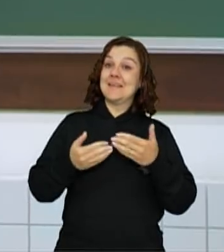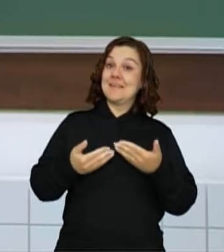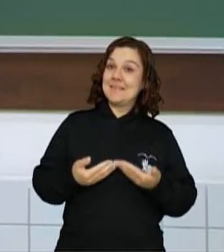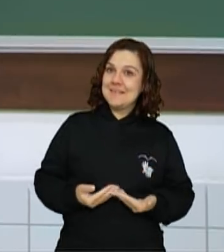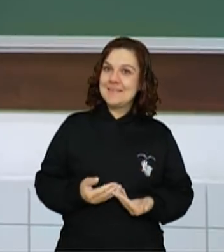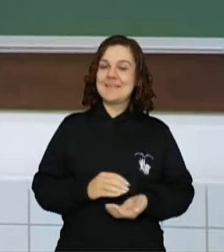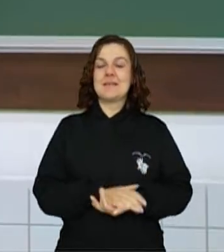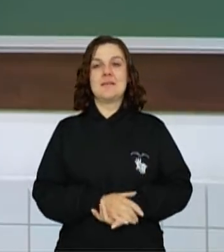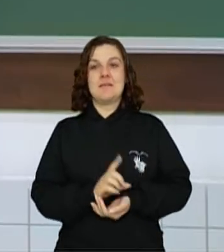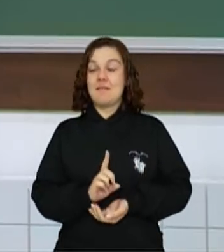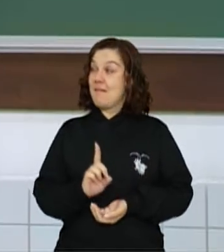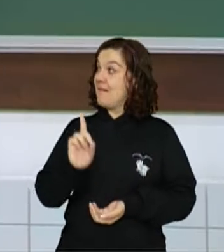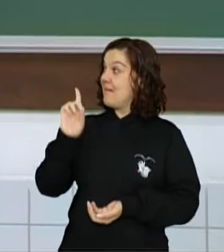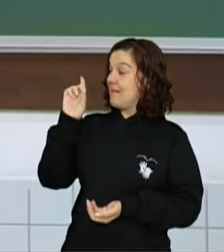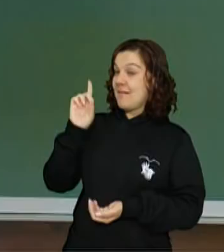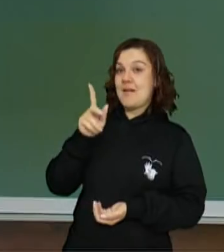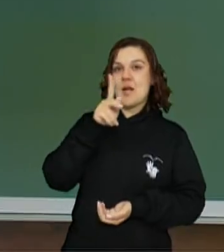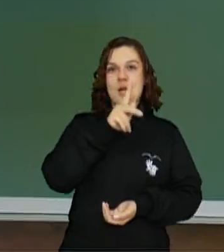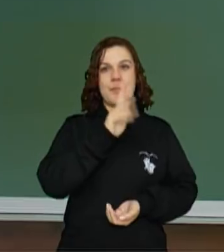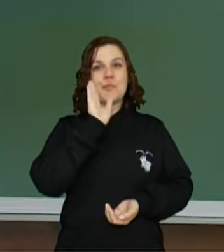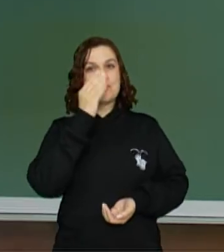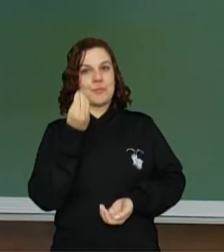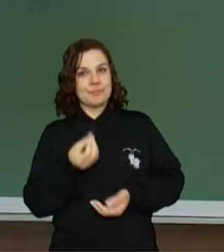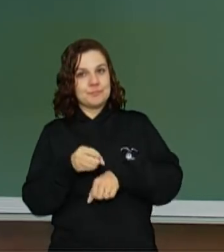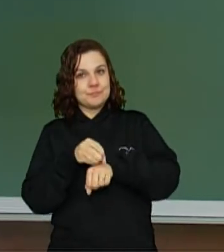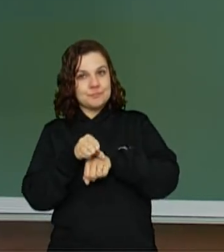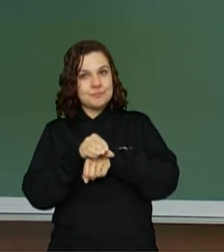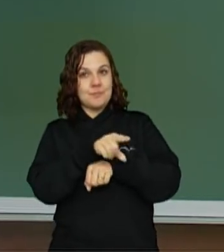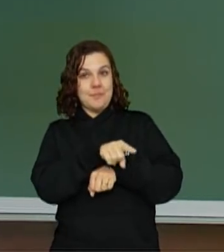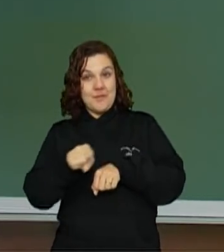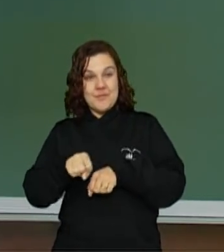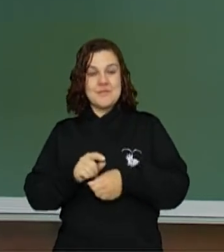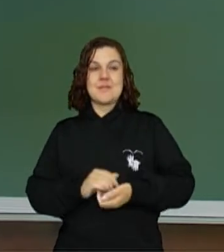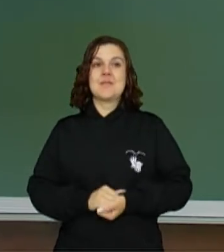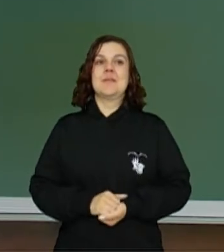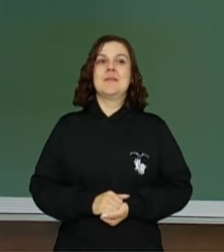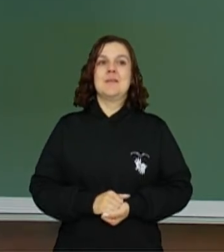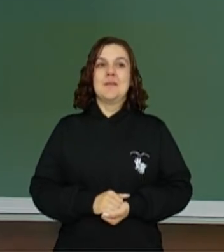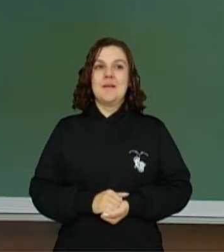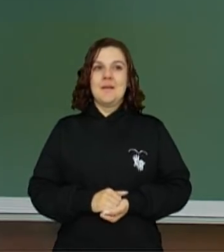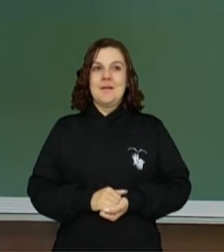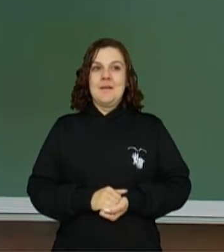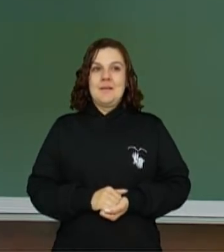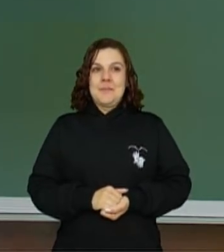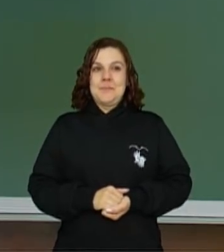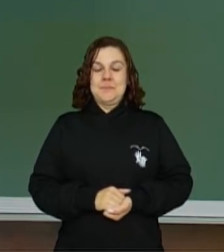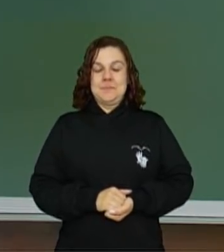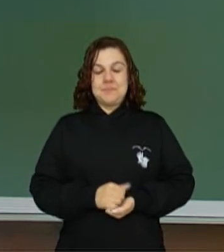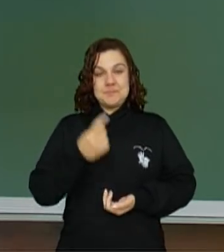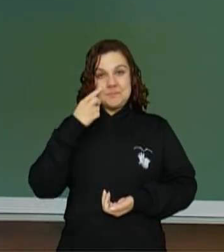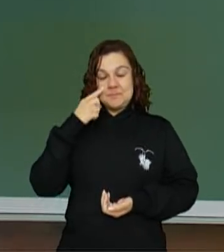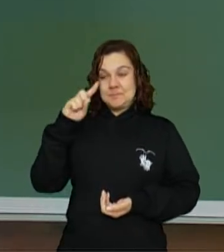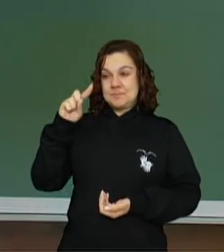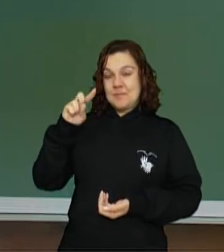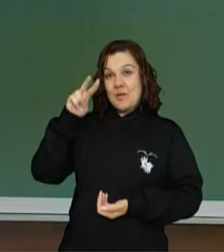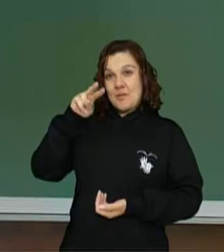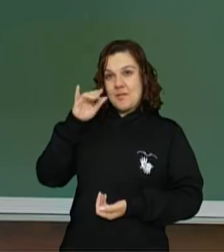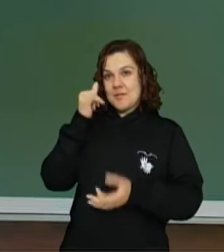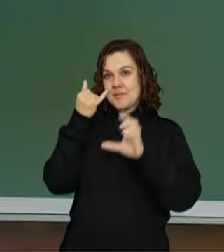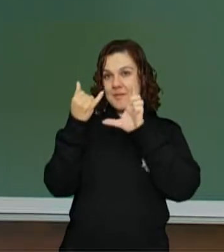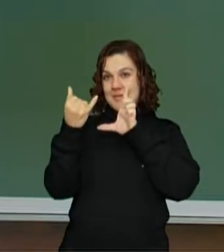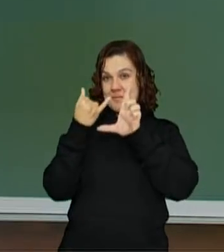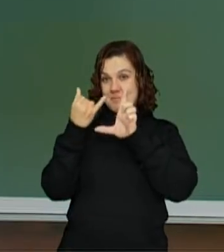Então, gente, aqui a professora já deu uma sugestão para vocês. Então, nós olhando aqui para a